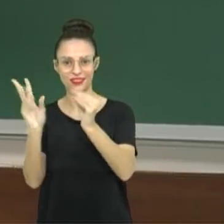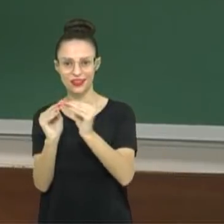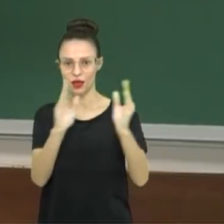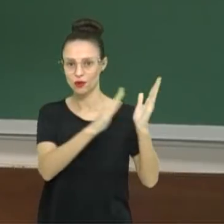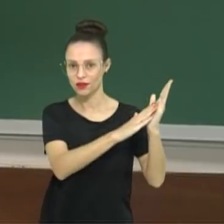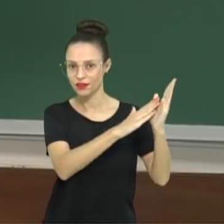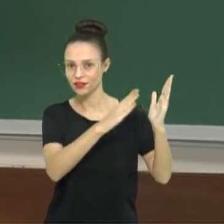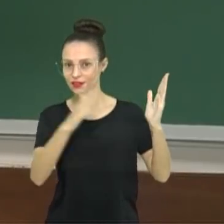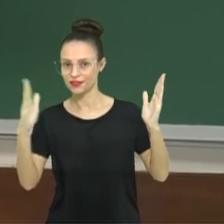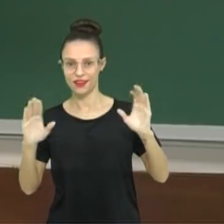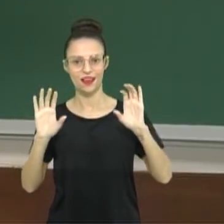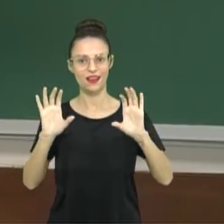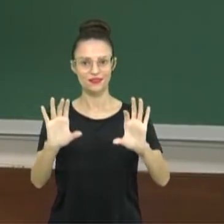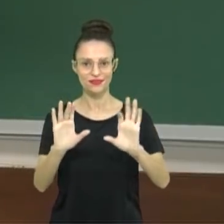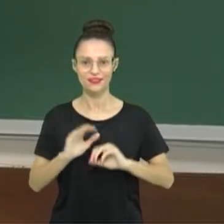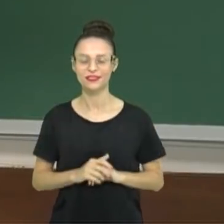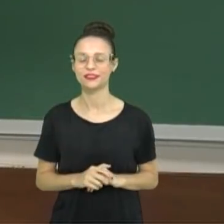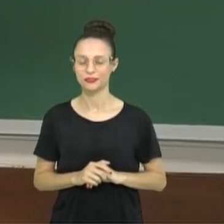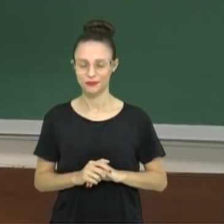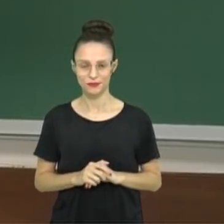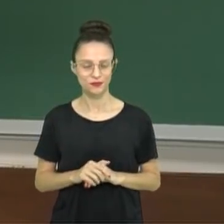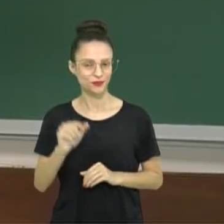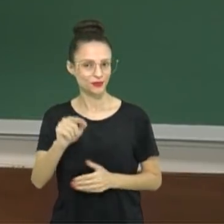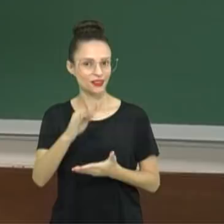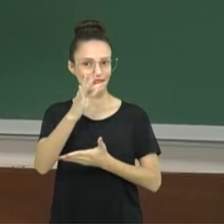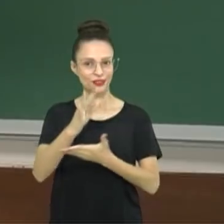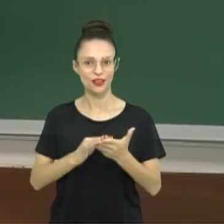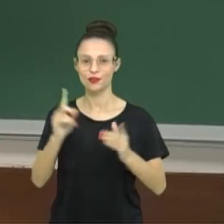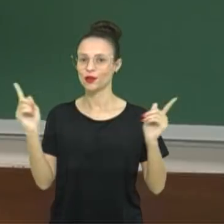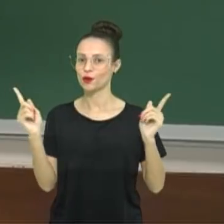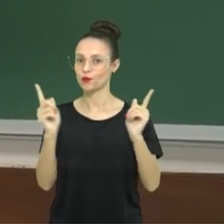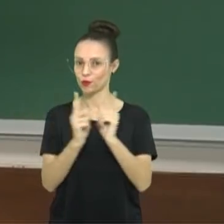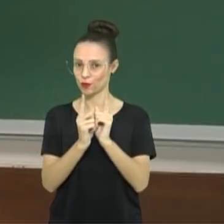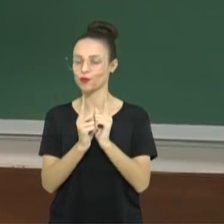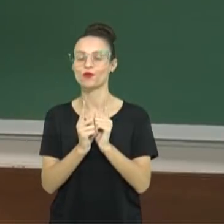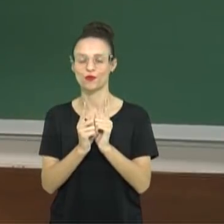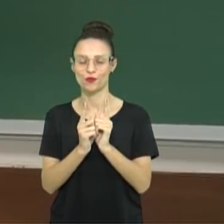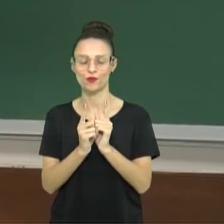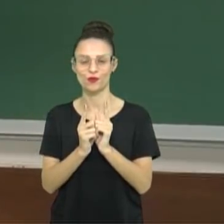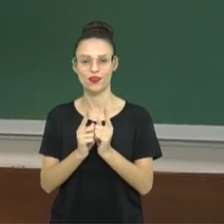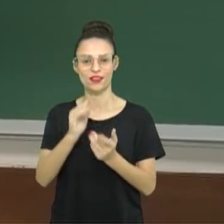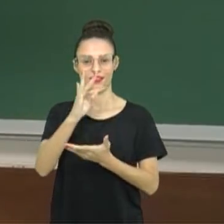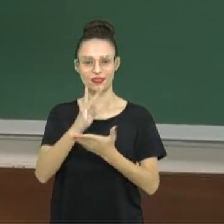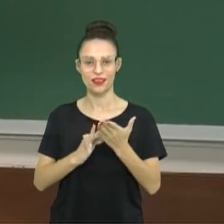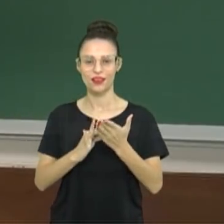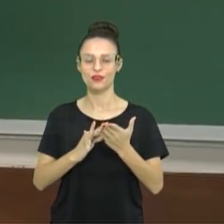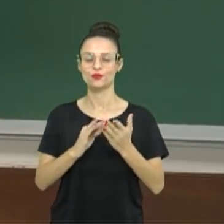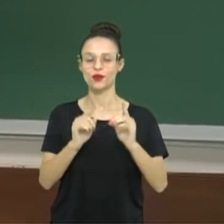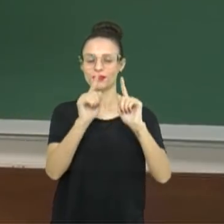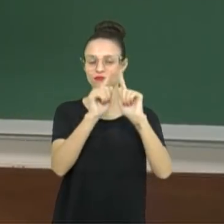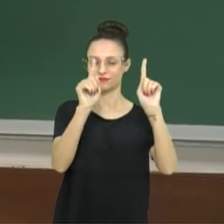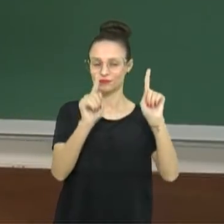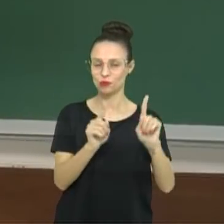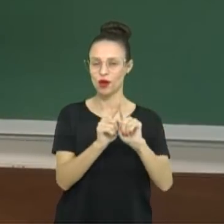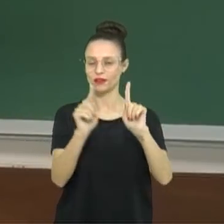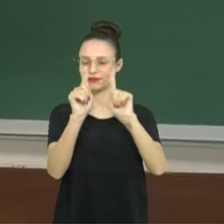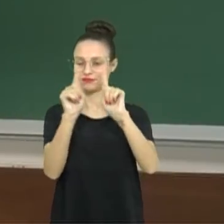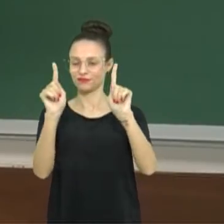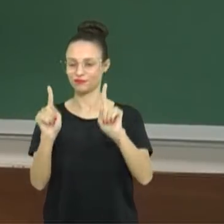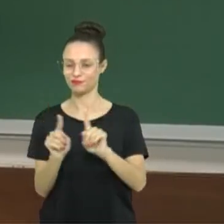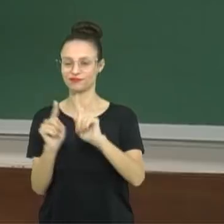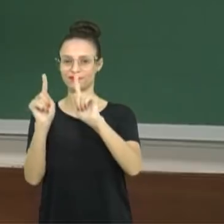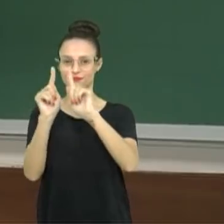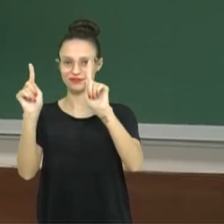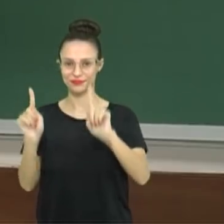história. É assim que tem que ser nesse texto, que é um texto curto, é um texto em quadrinhos.